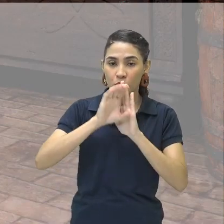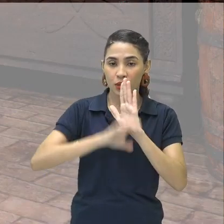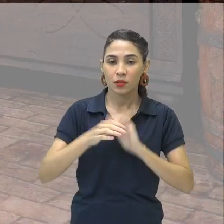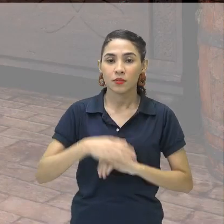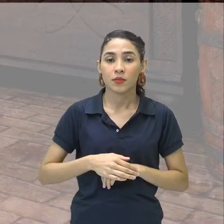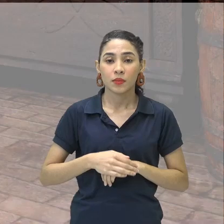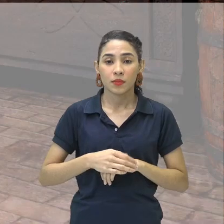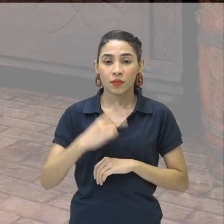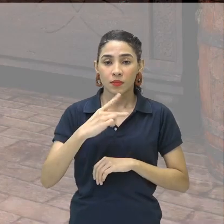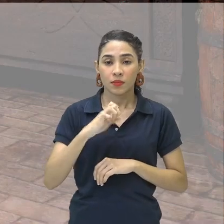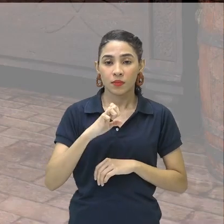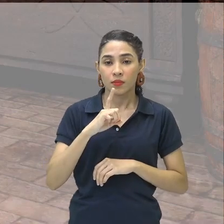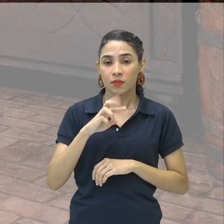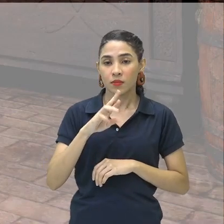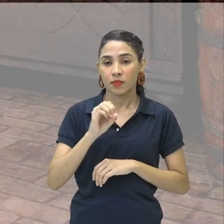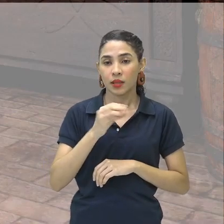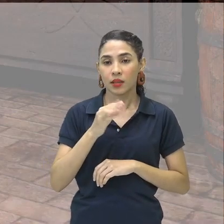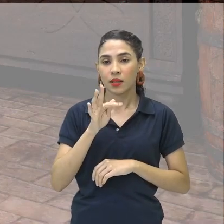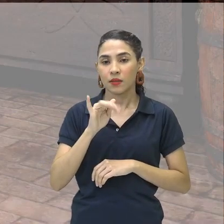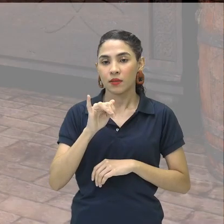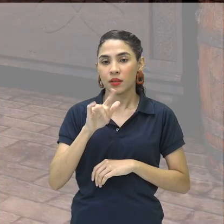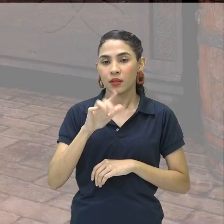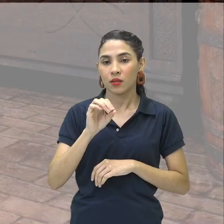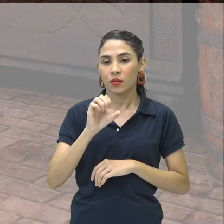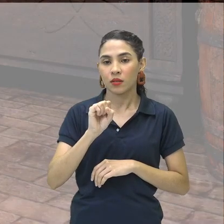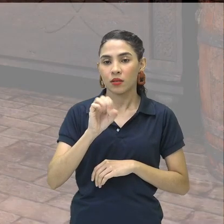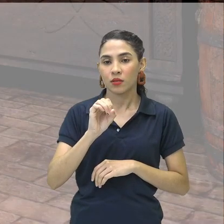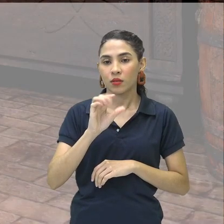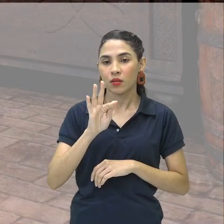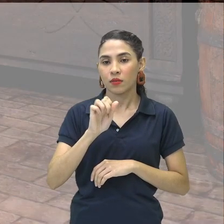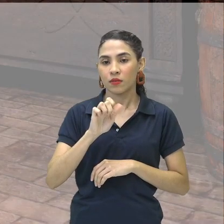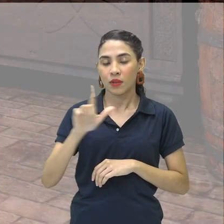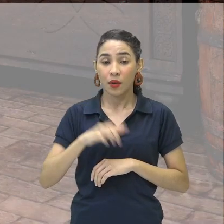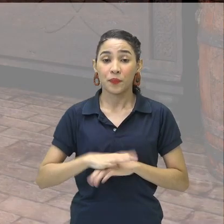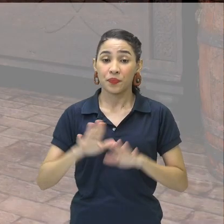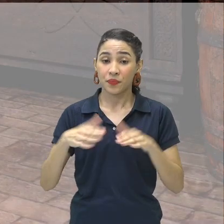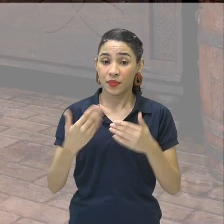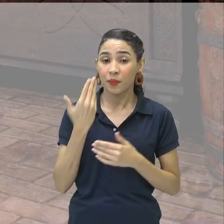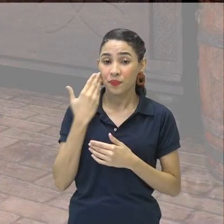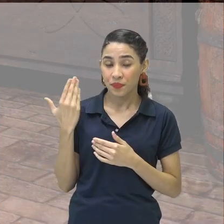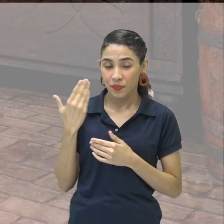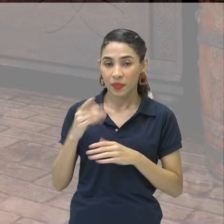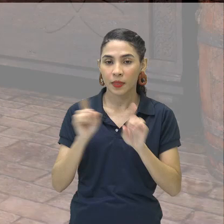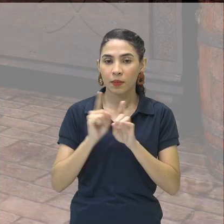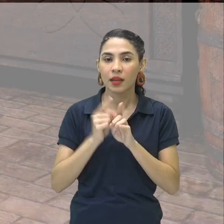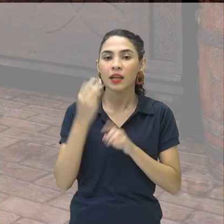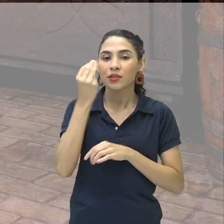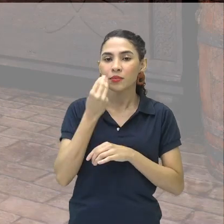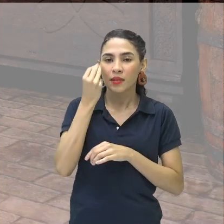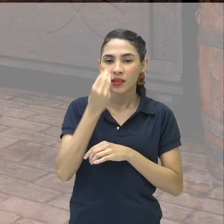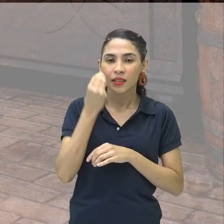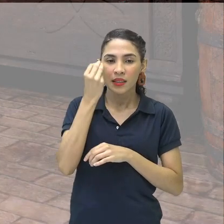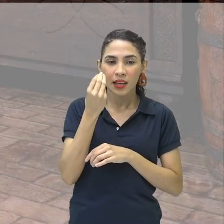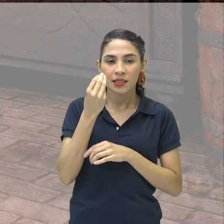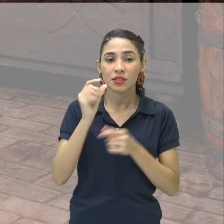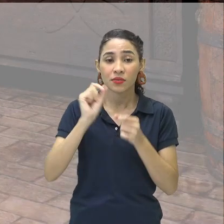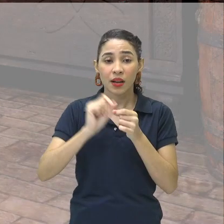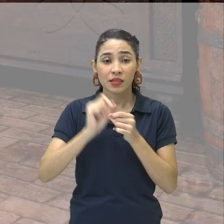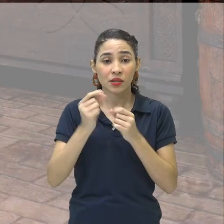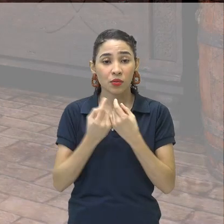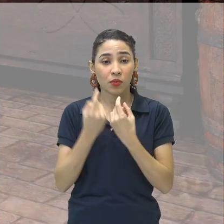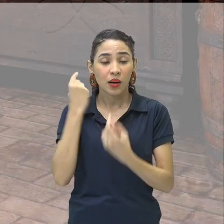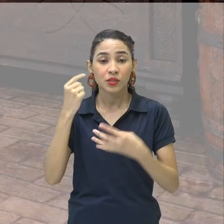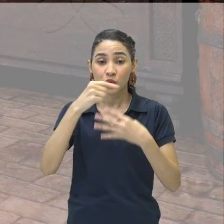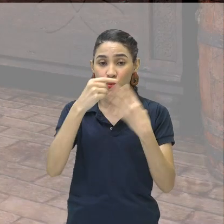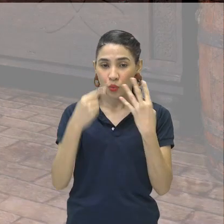é a pedra filosofal, a primeira delas, e para ela, os experimentos que eles realizavam com os